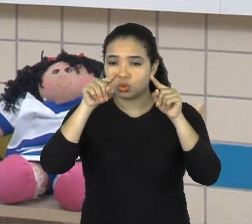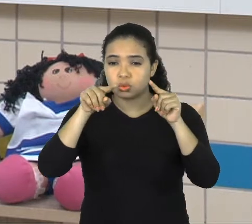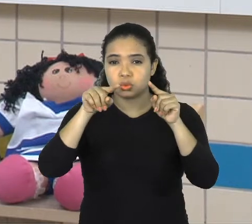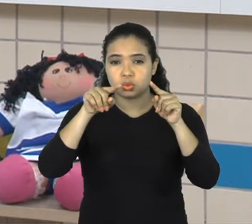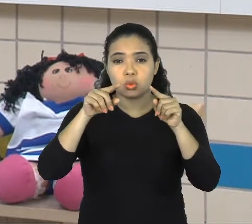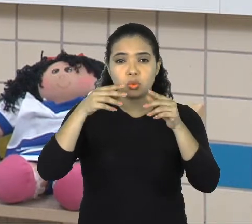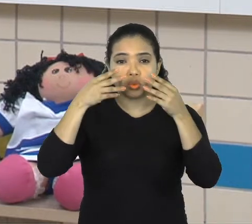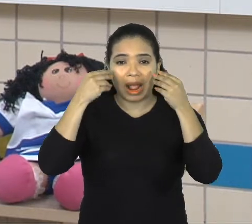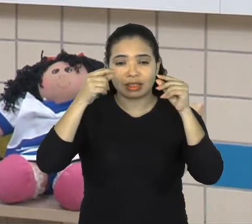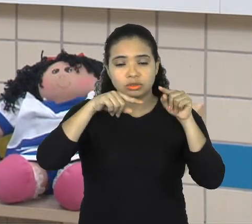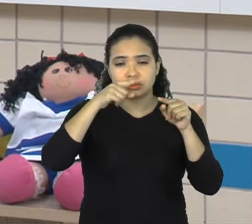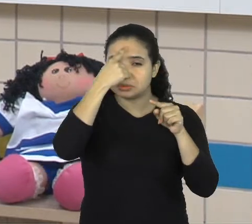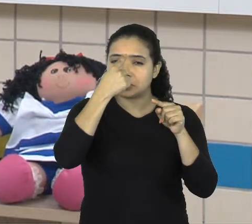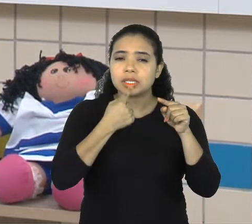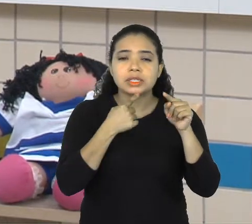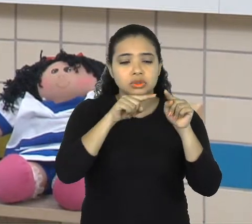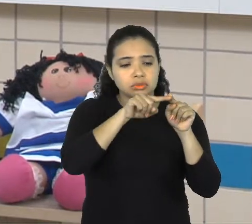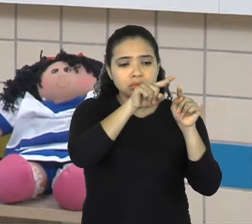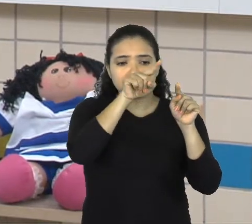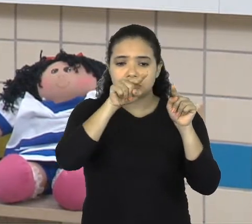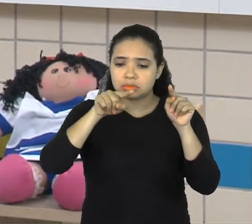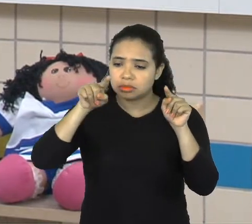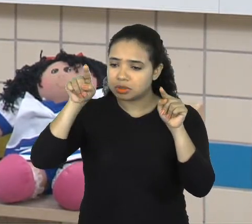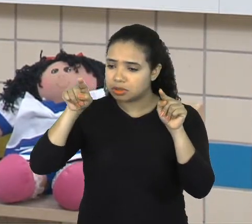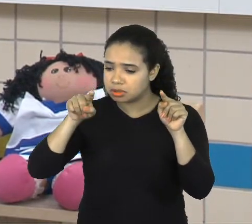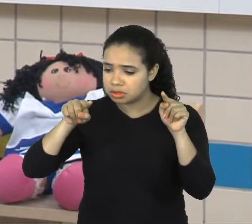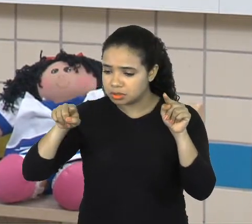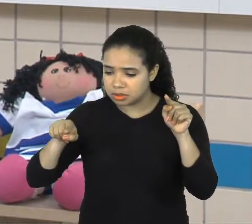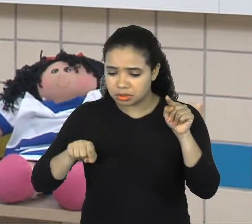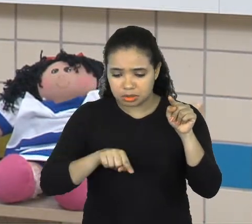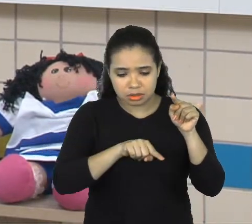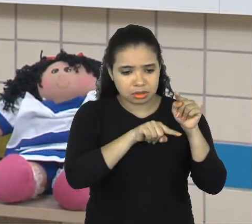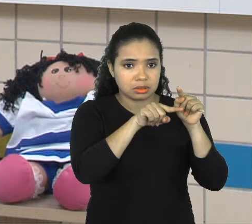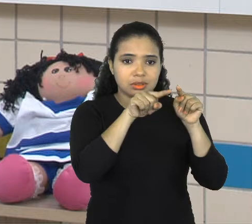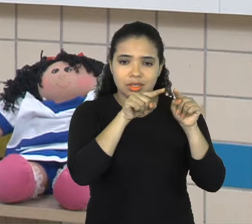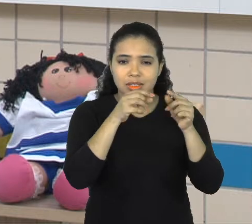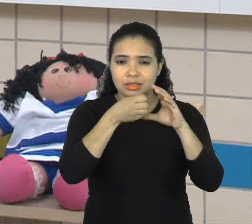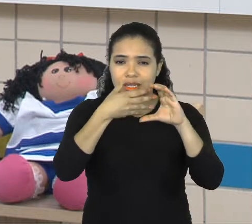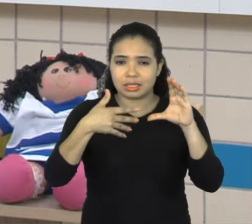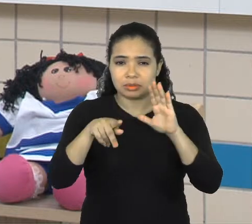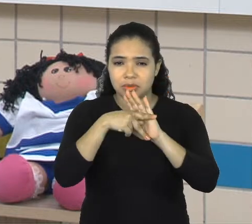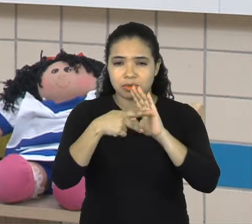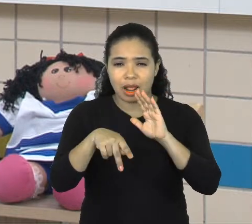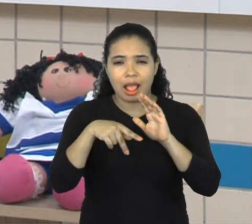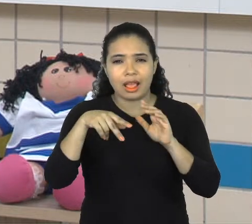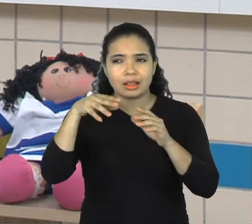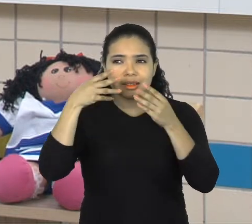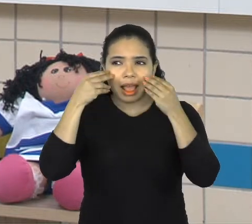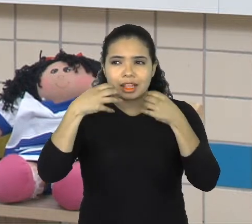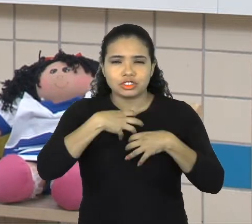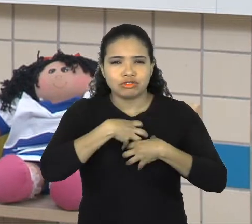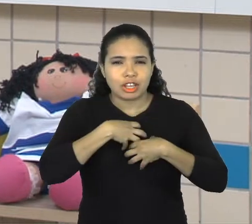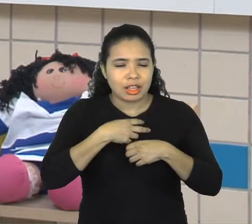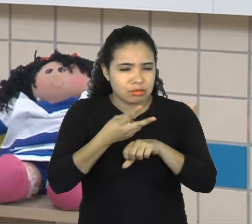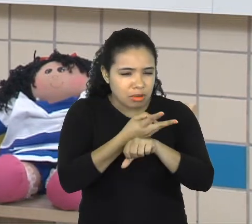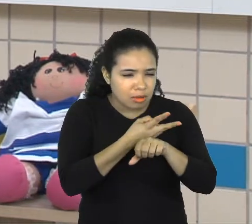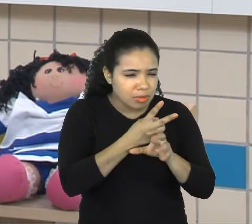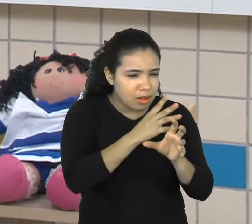gato e trouxe característica do gato. Por exemplo, o gato, ele tem um instinto caçador, só que ele caça o